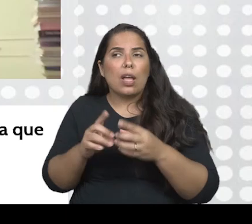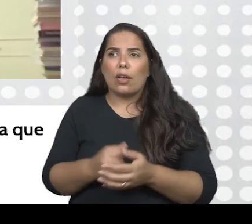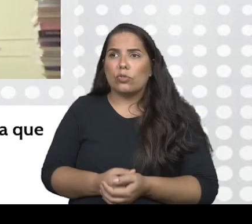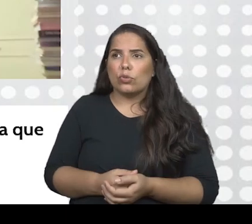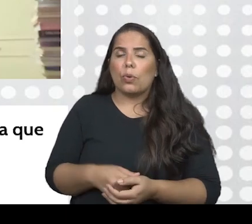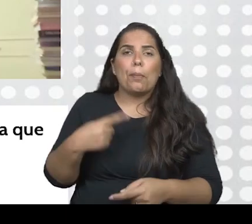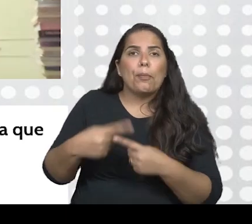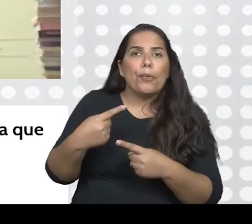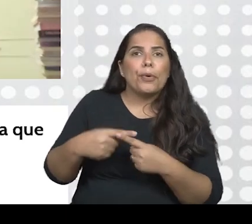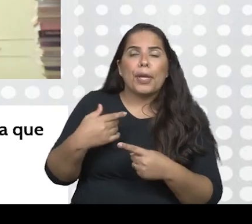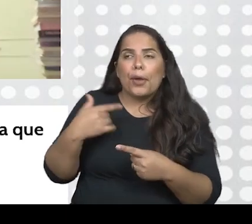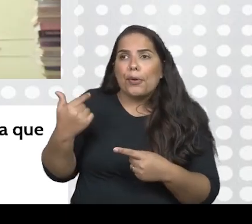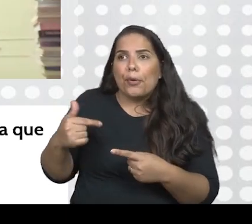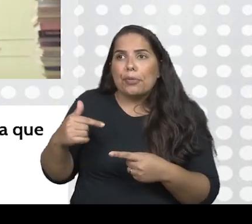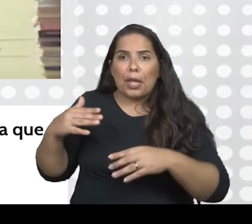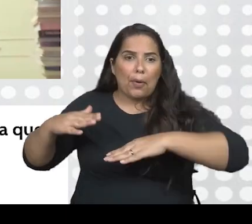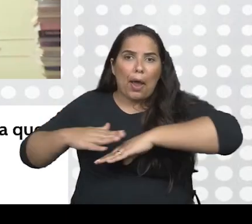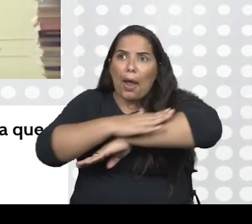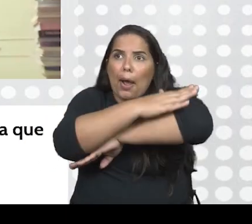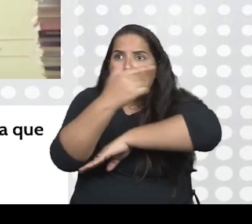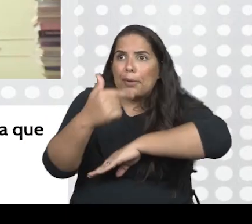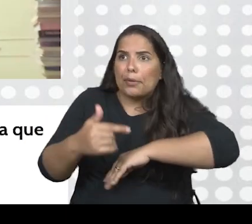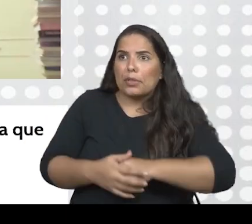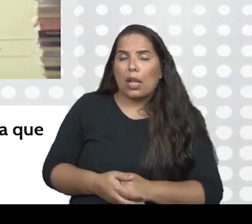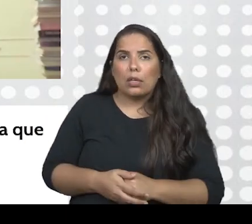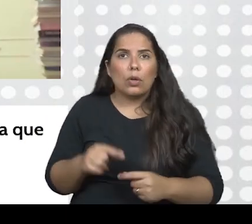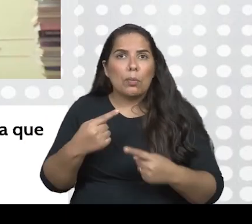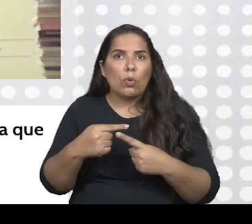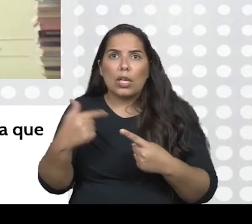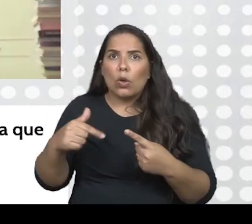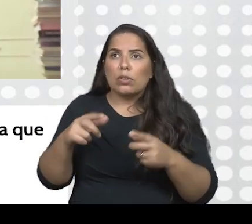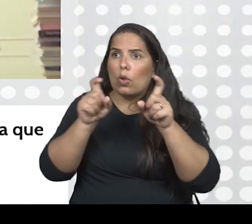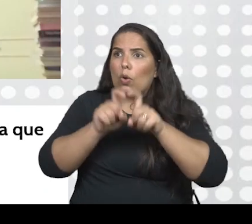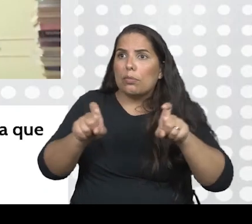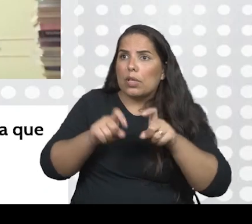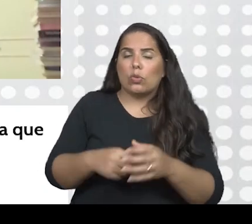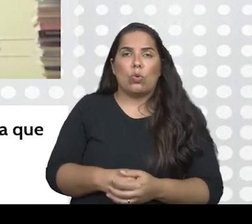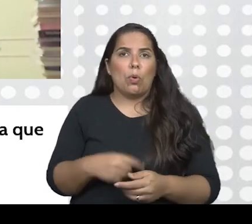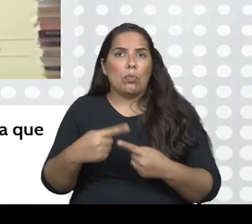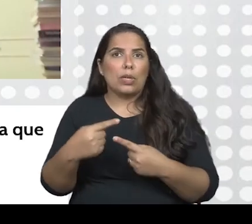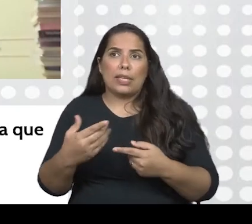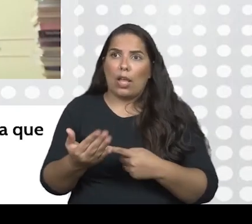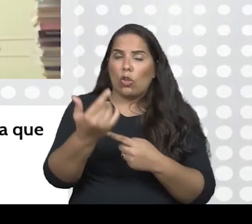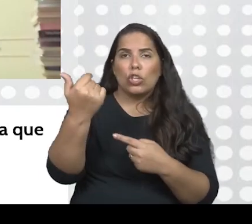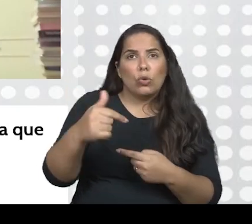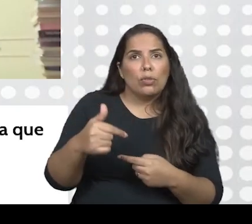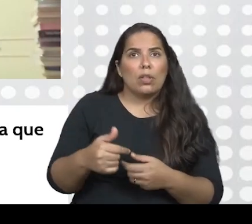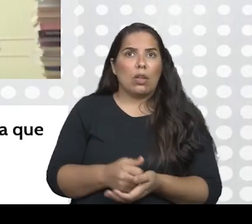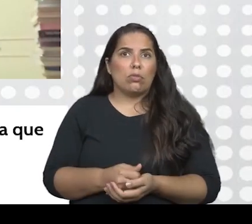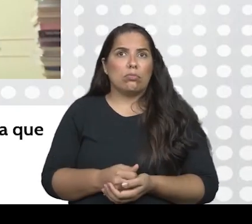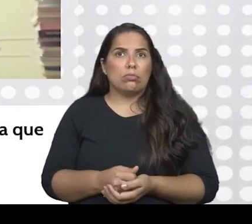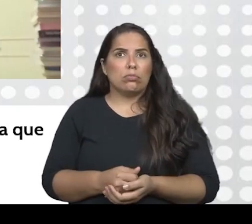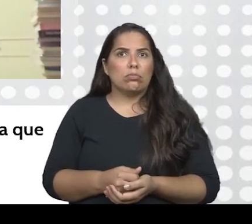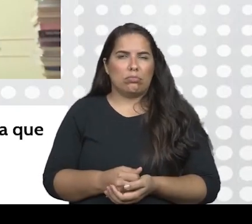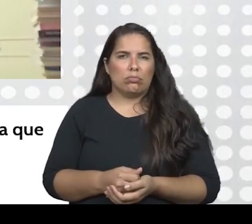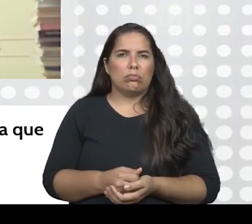por que eu não tenho rampa na minha sala de aula, por que eu não tenho um computador, por que eu não tenho tecnologia assistiva.